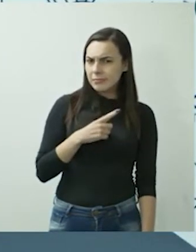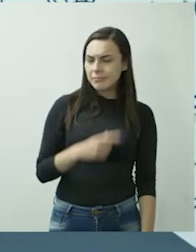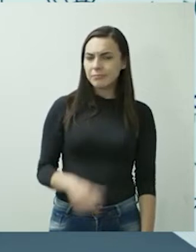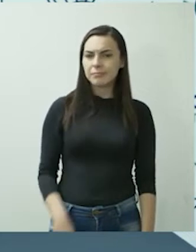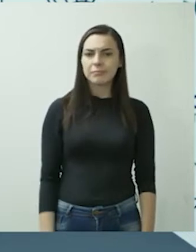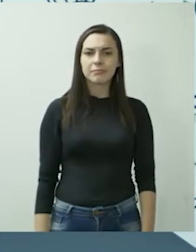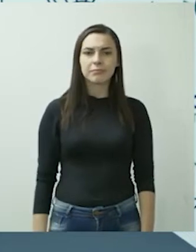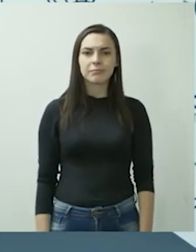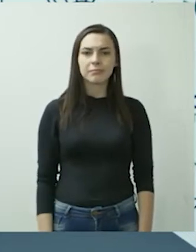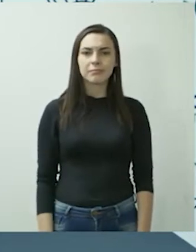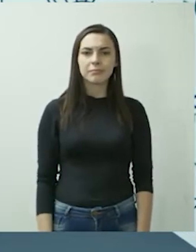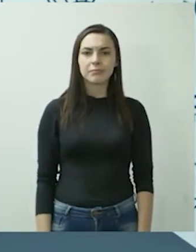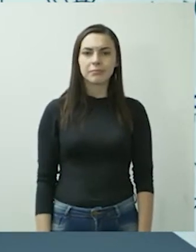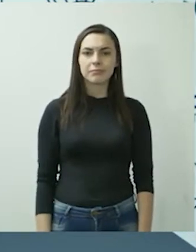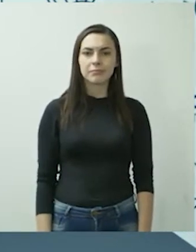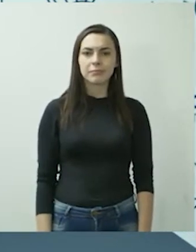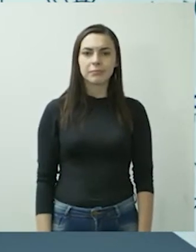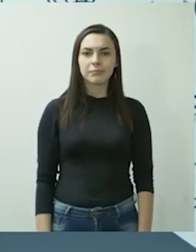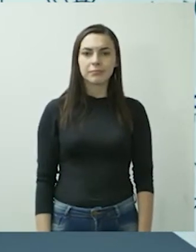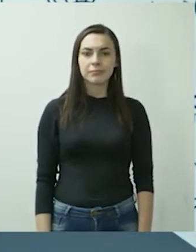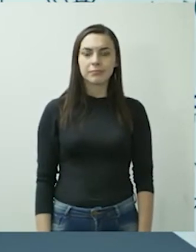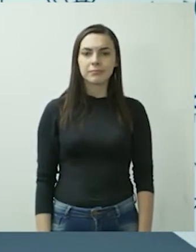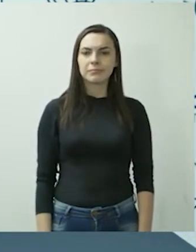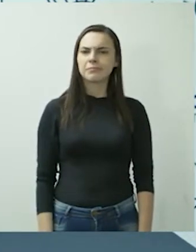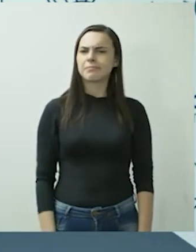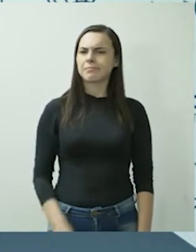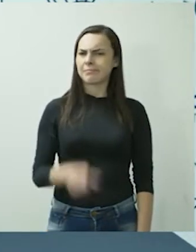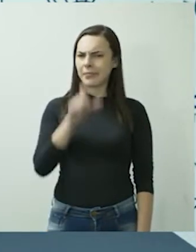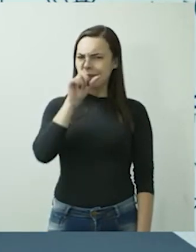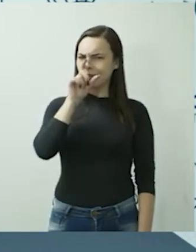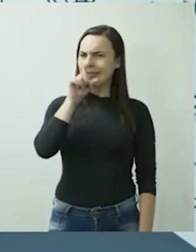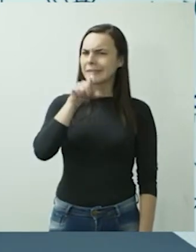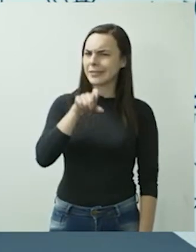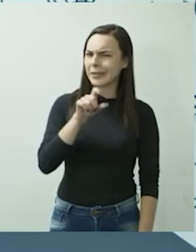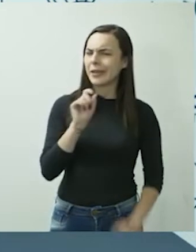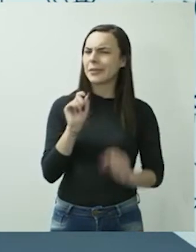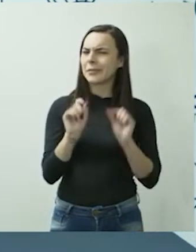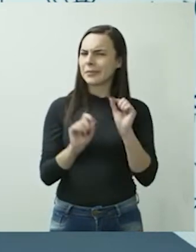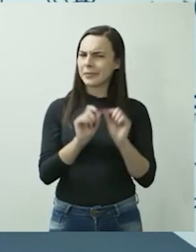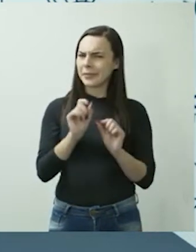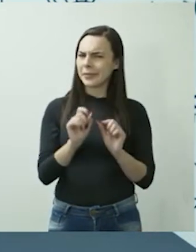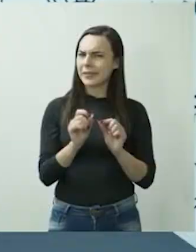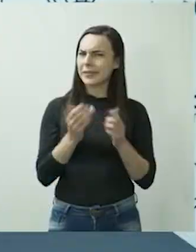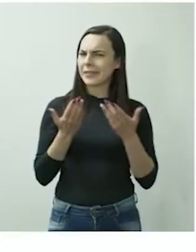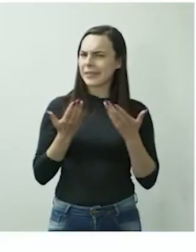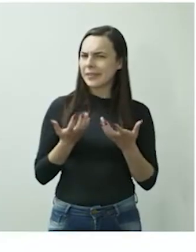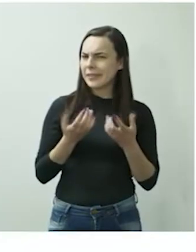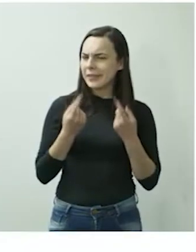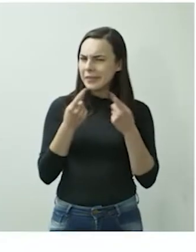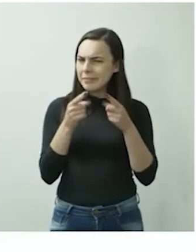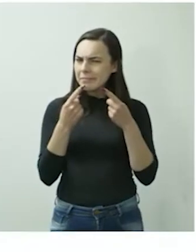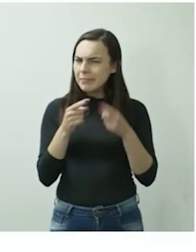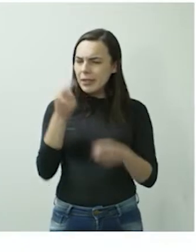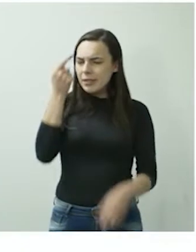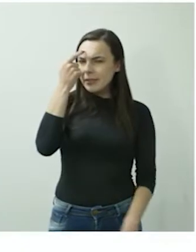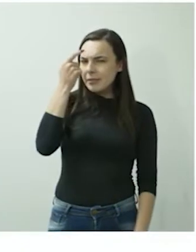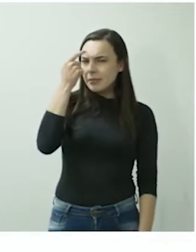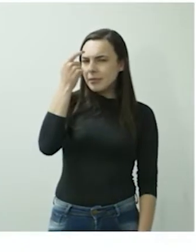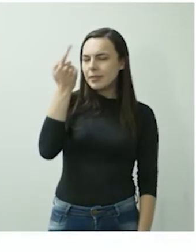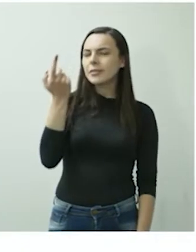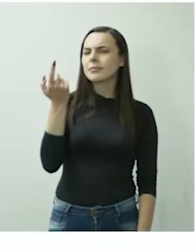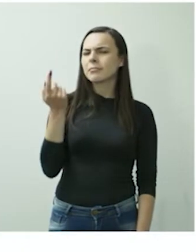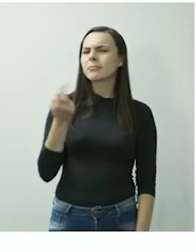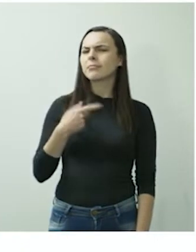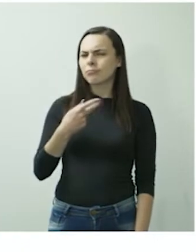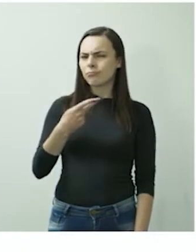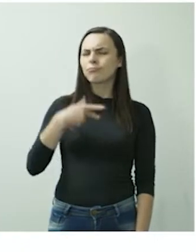pote? Essa bruxa estava querendo fazer a gente pensar. Mas a gente conseguiu,